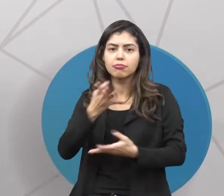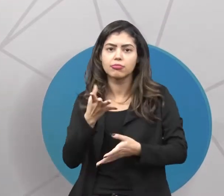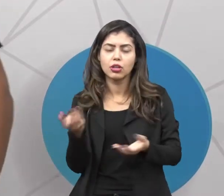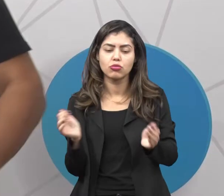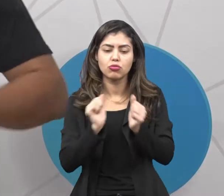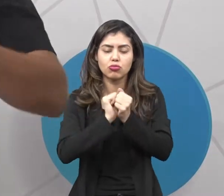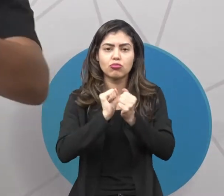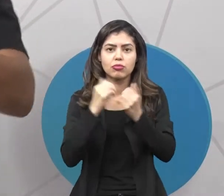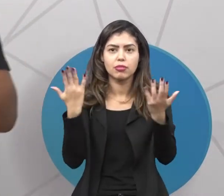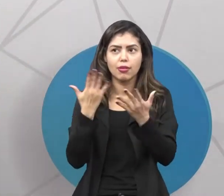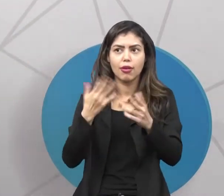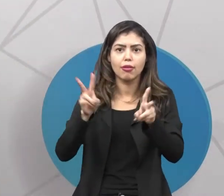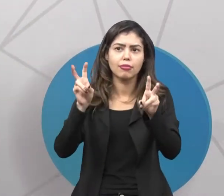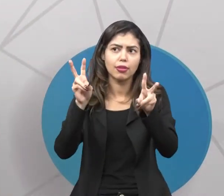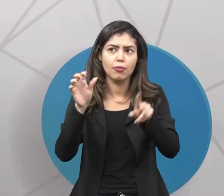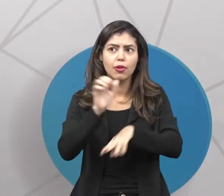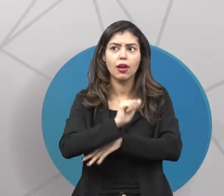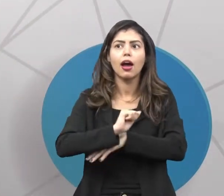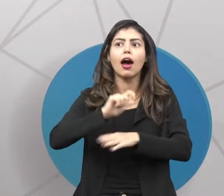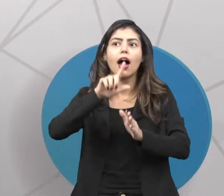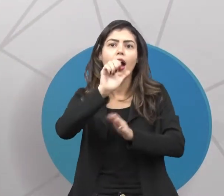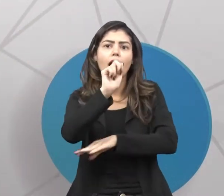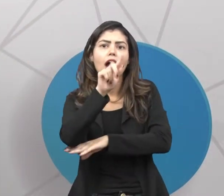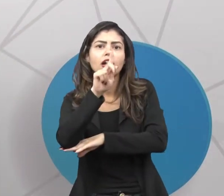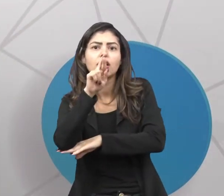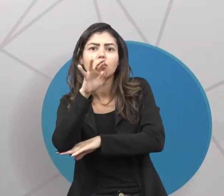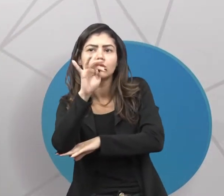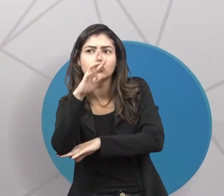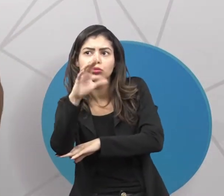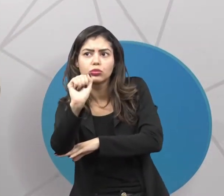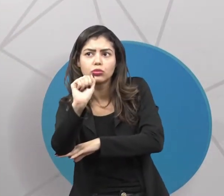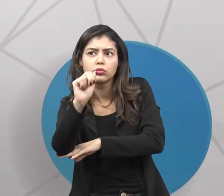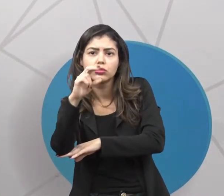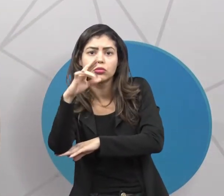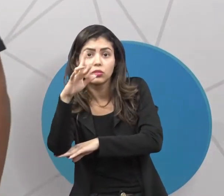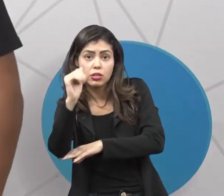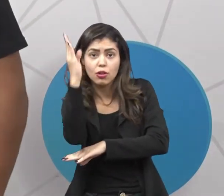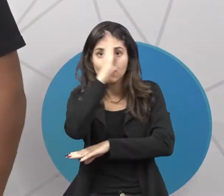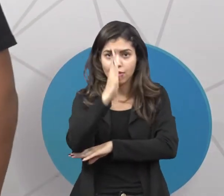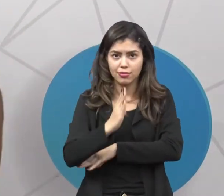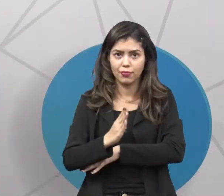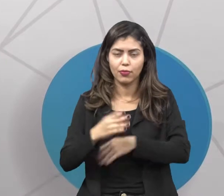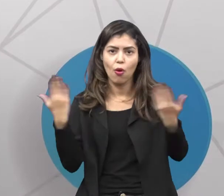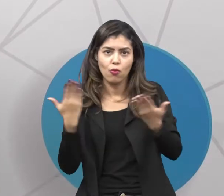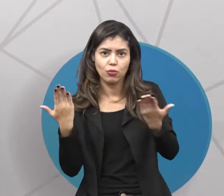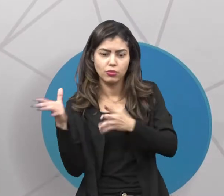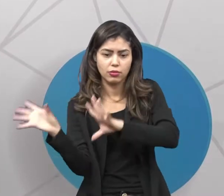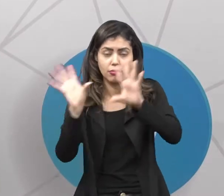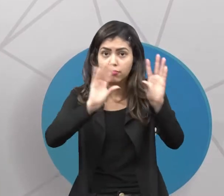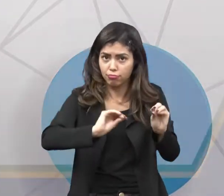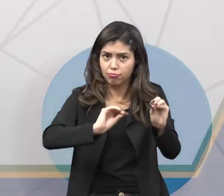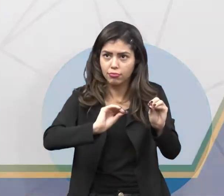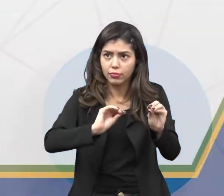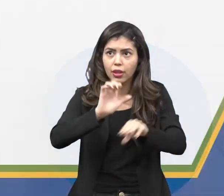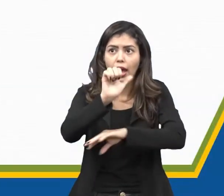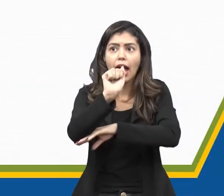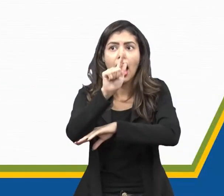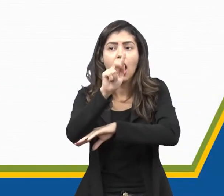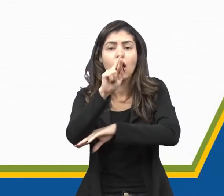vocês aqui trabalhando mais um conteúdo relacionado à agricultura, tá? No Brasil. Hoje eu trago o